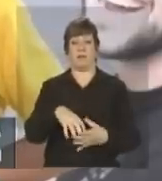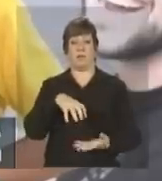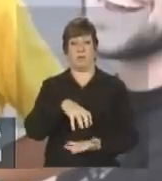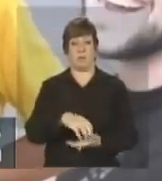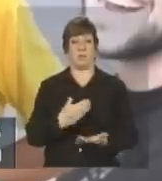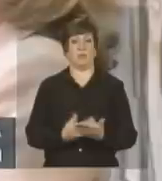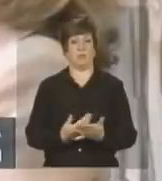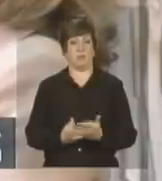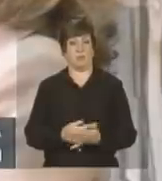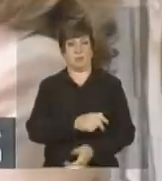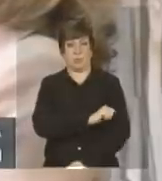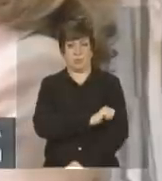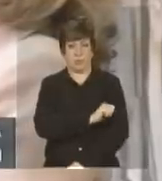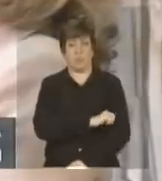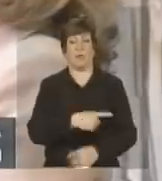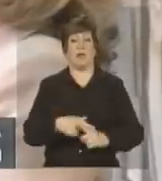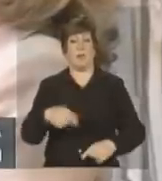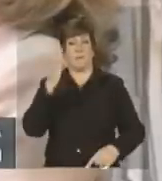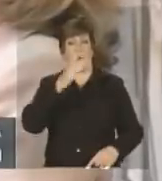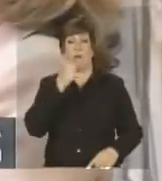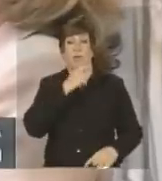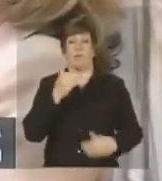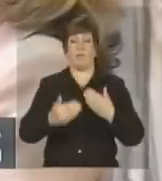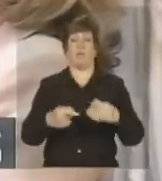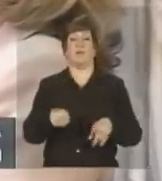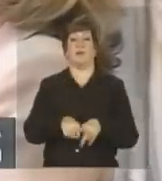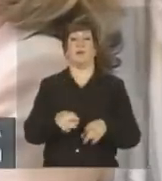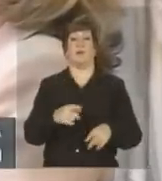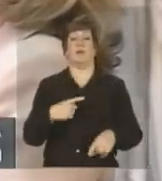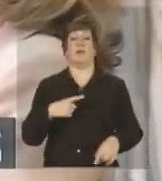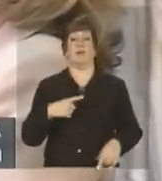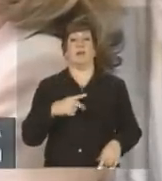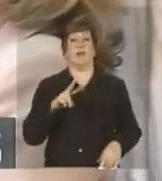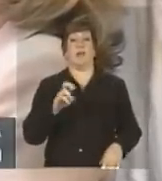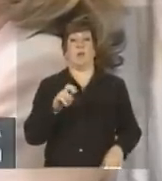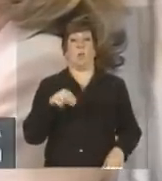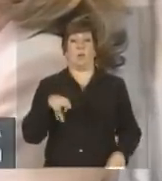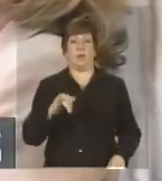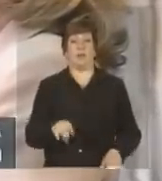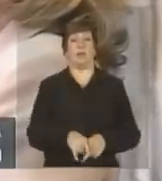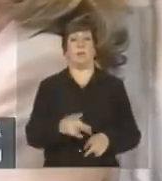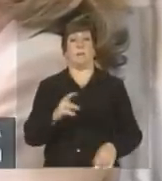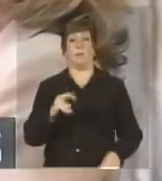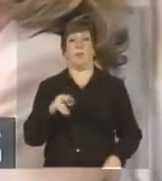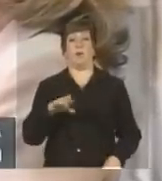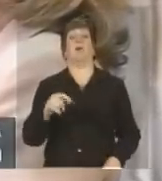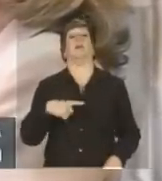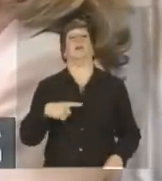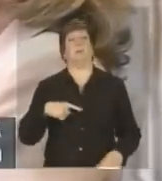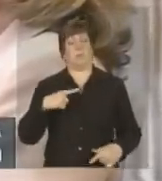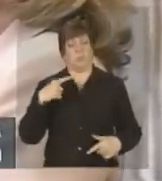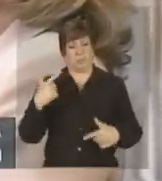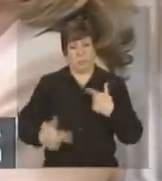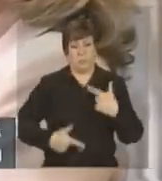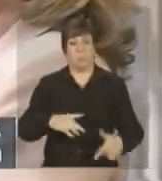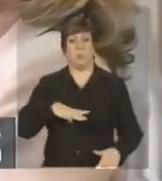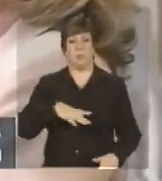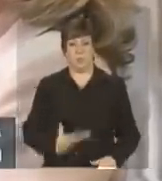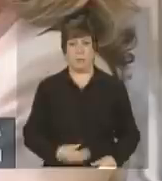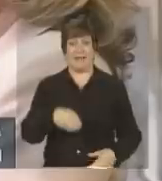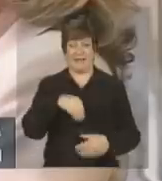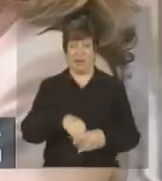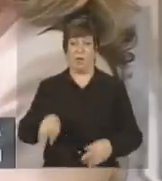viveu, como no debate sobre o ReUni e como no debate sobre o ProUni, que enfrentou resistências dentro da universidade também. E hoje